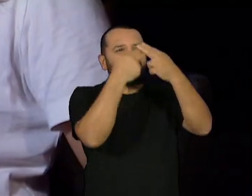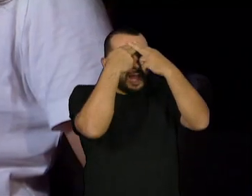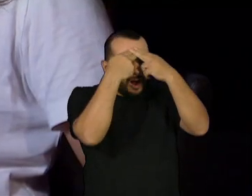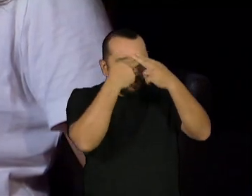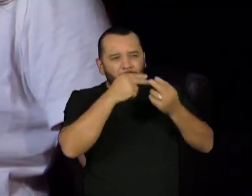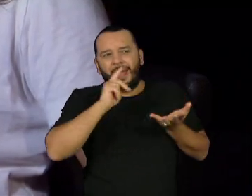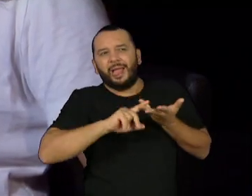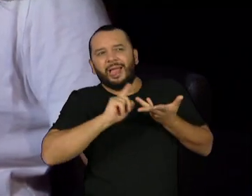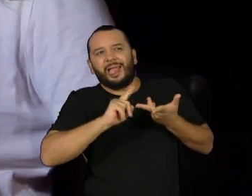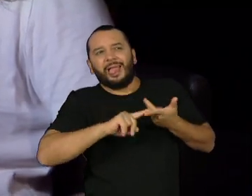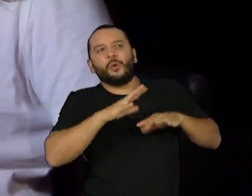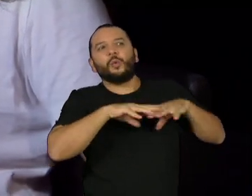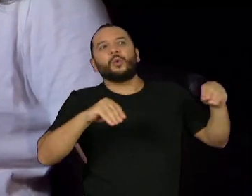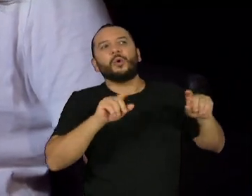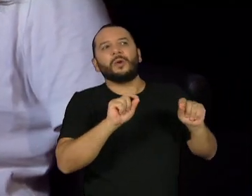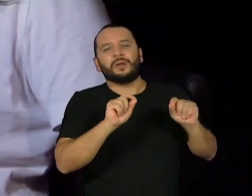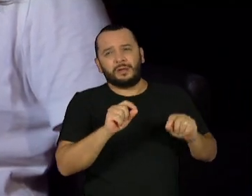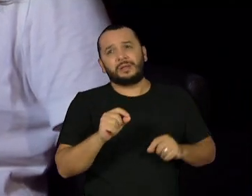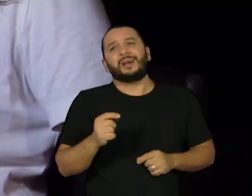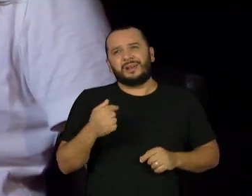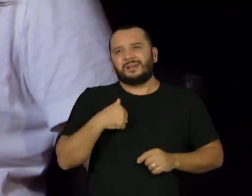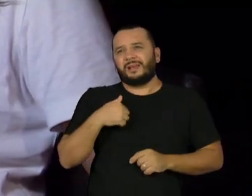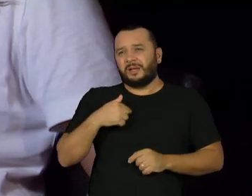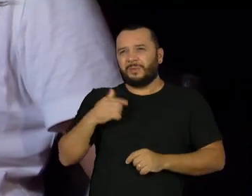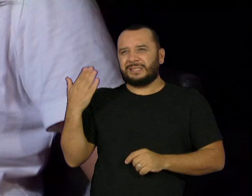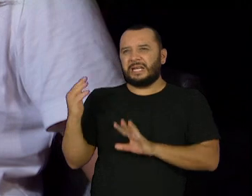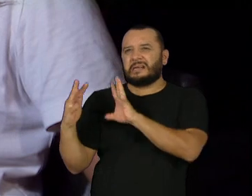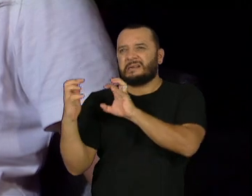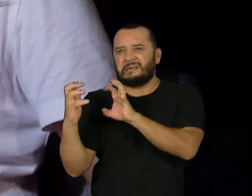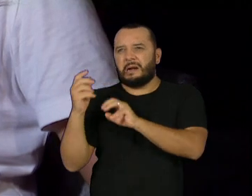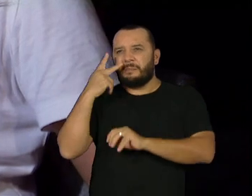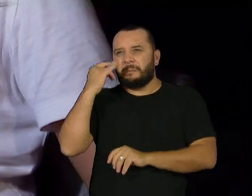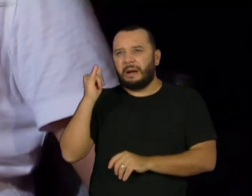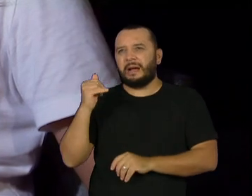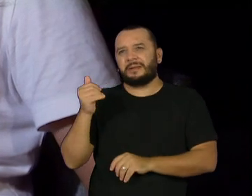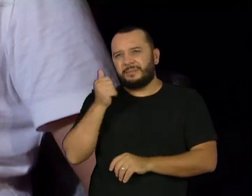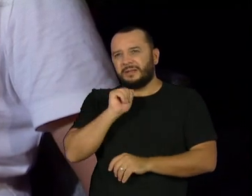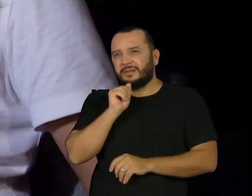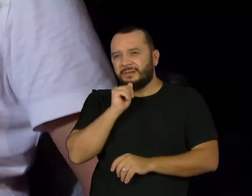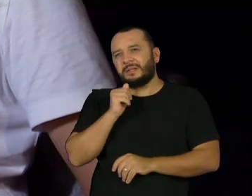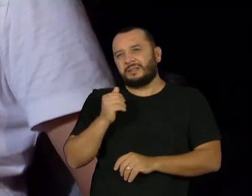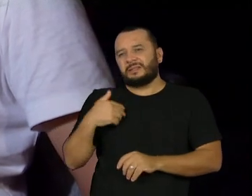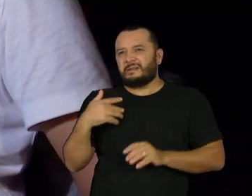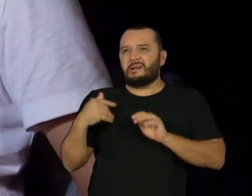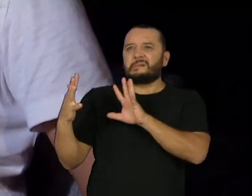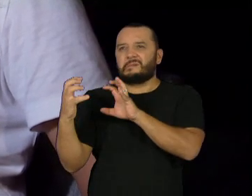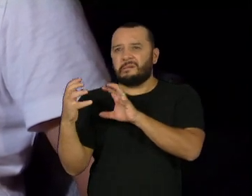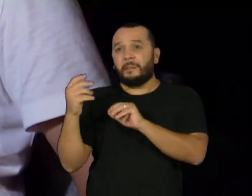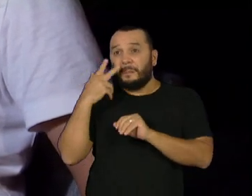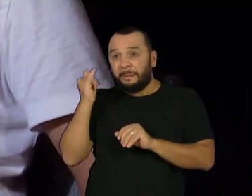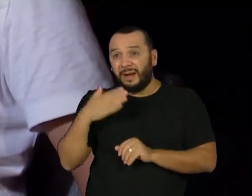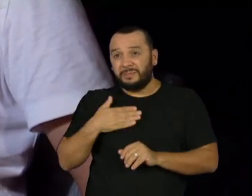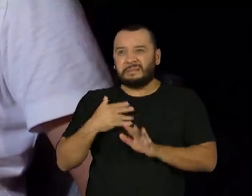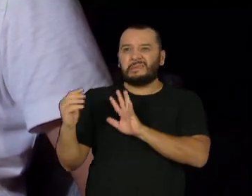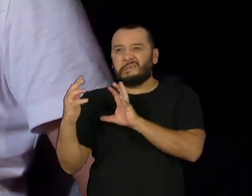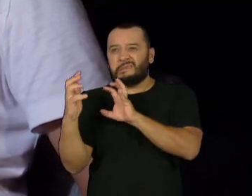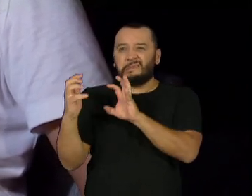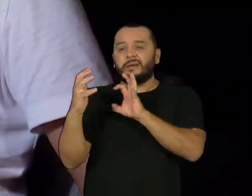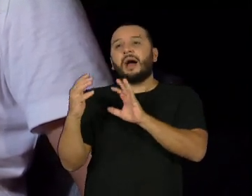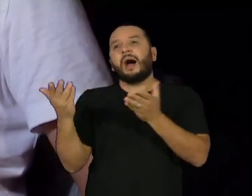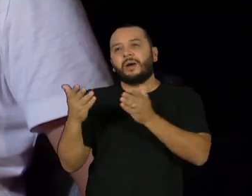Eu acho que, por exemplo, eu vi a relação com meu pai, né, ele, às vezes, tem